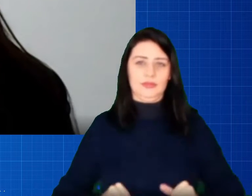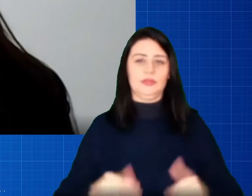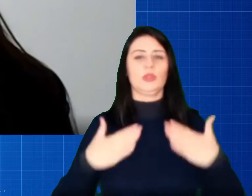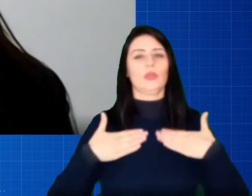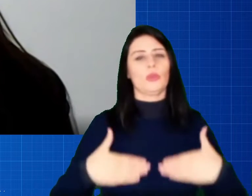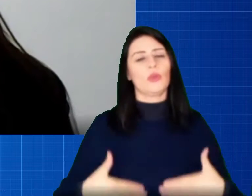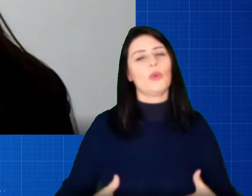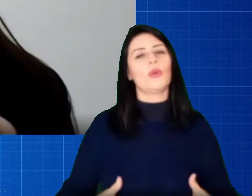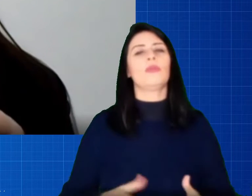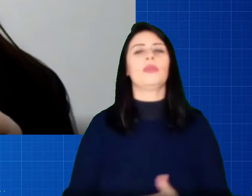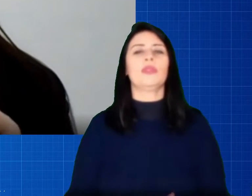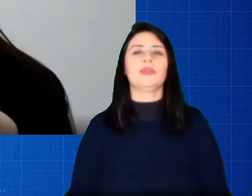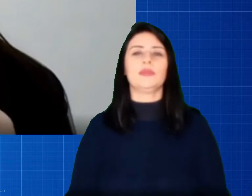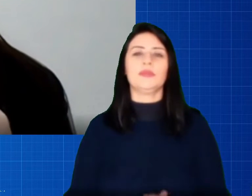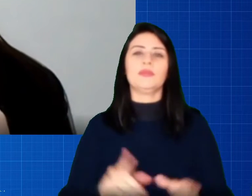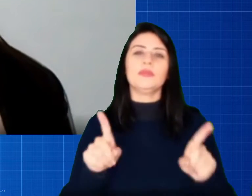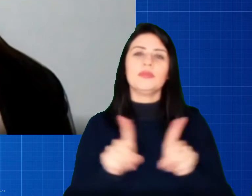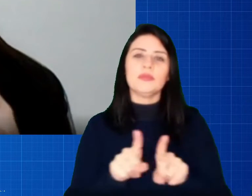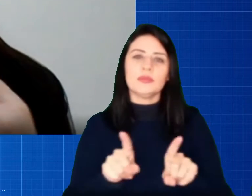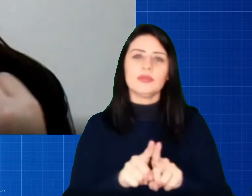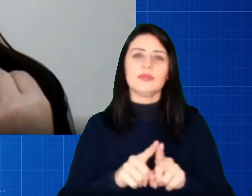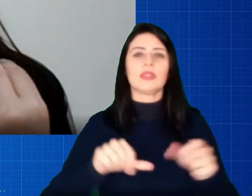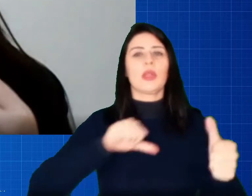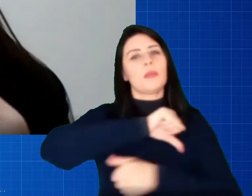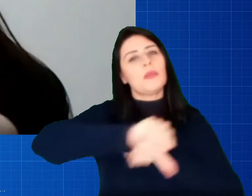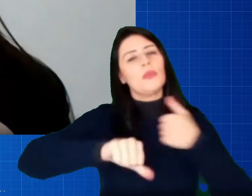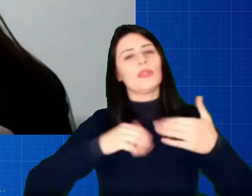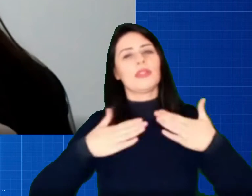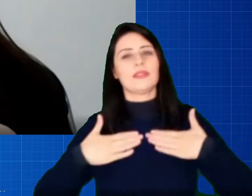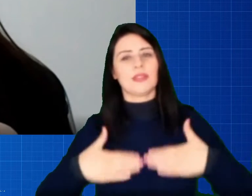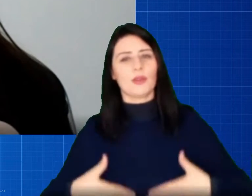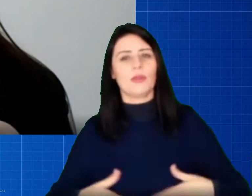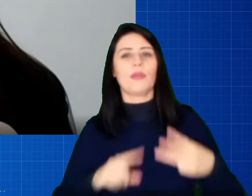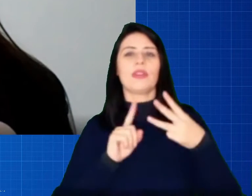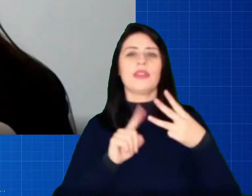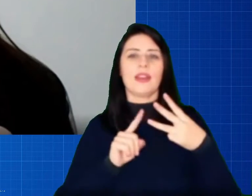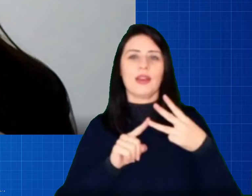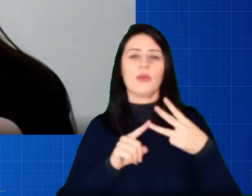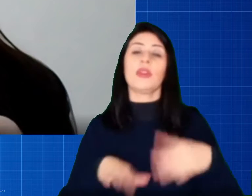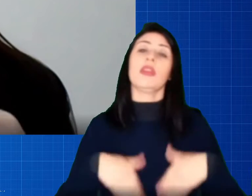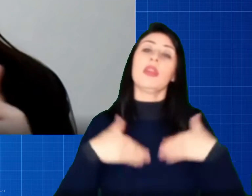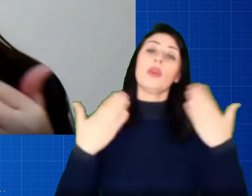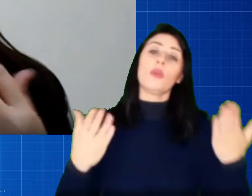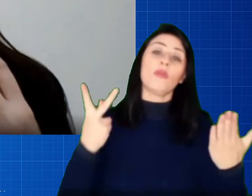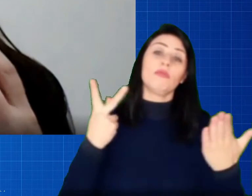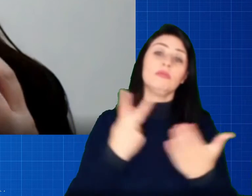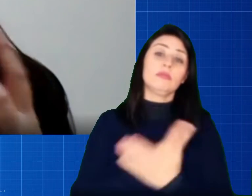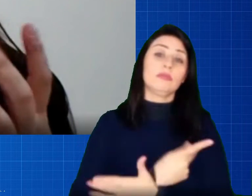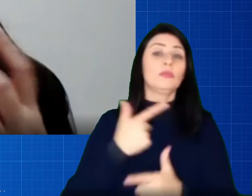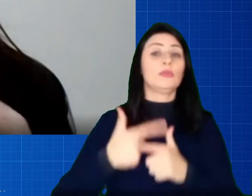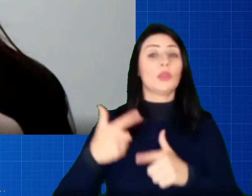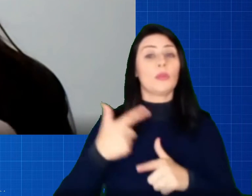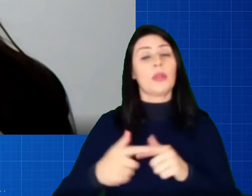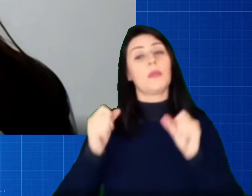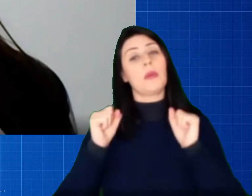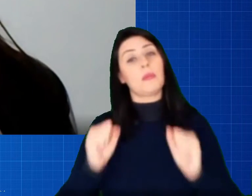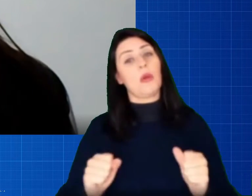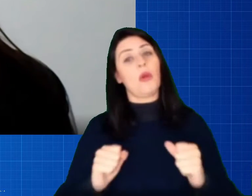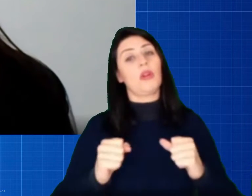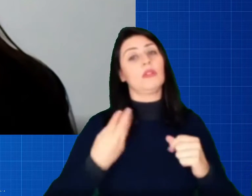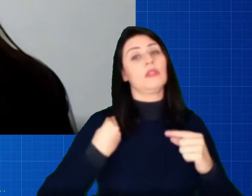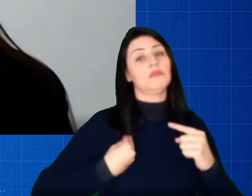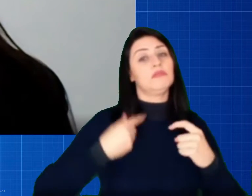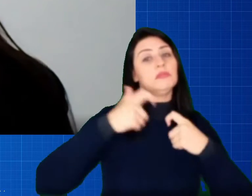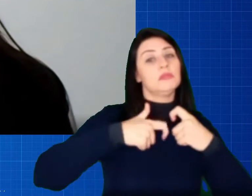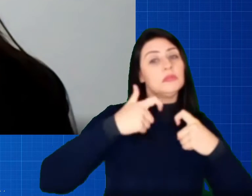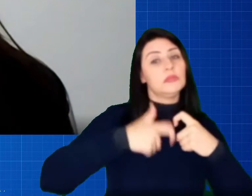do corpo, a questão da mudanças corporais, né? E quais as consequências aí, digamos, de uma iniciação de uma